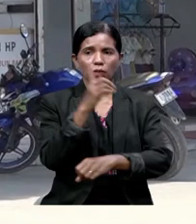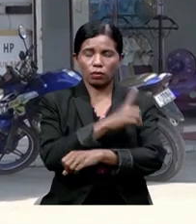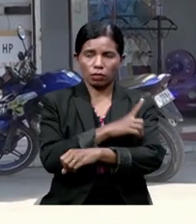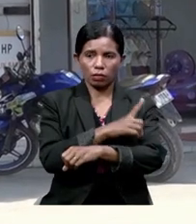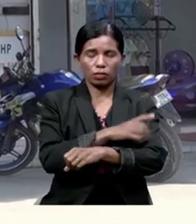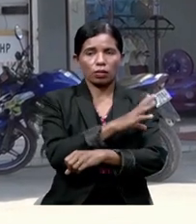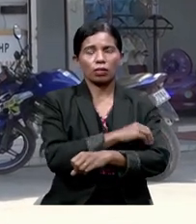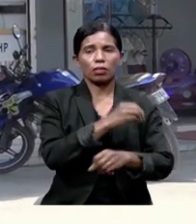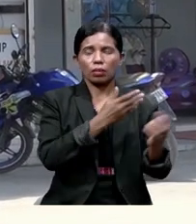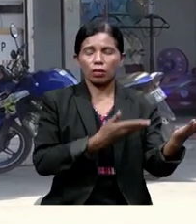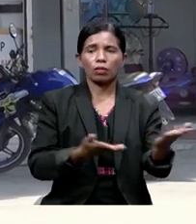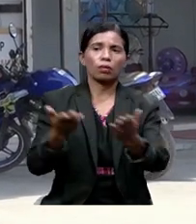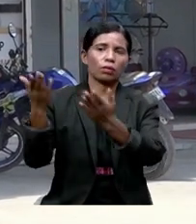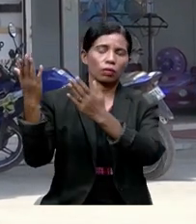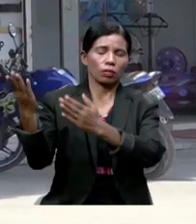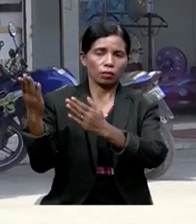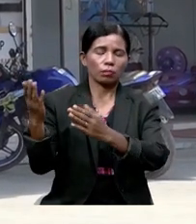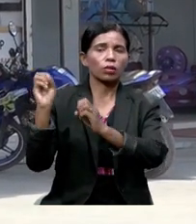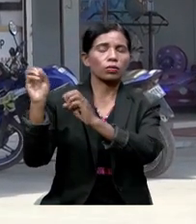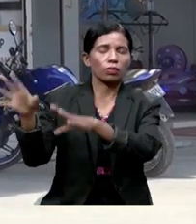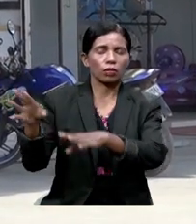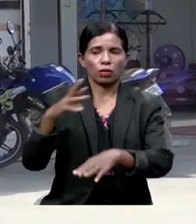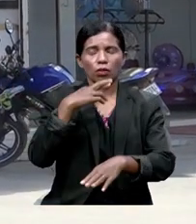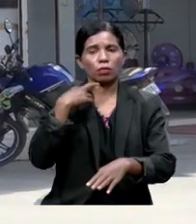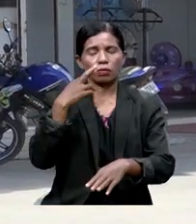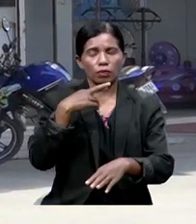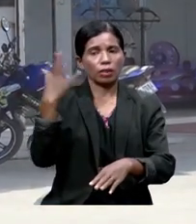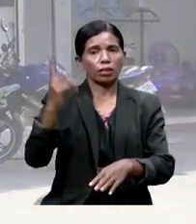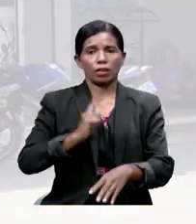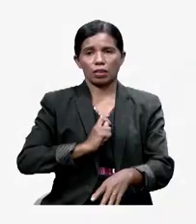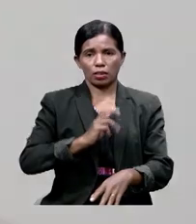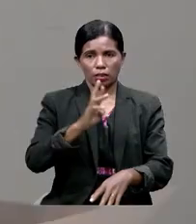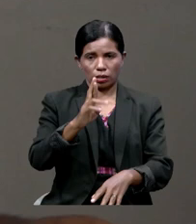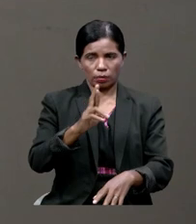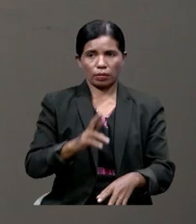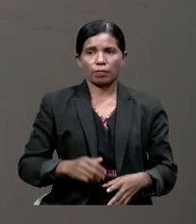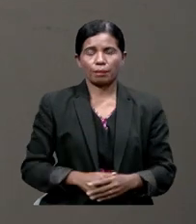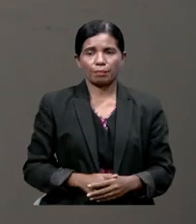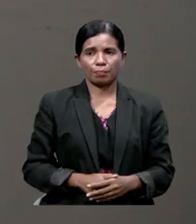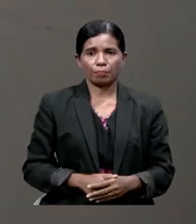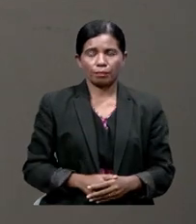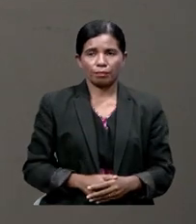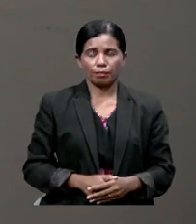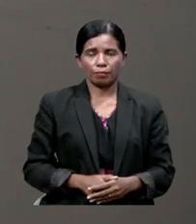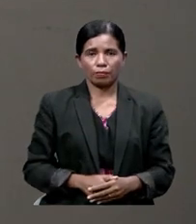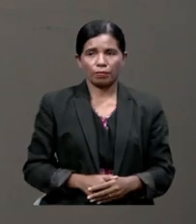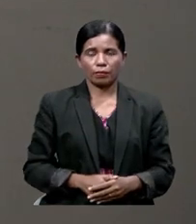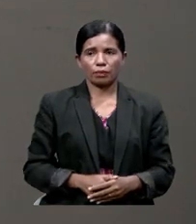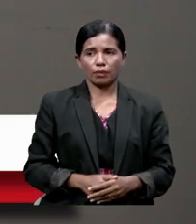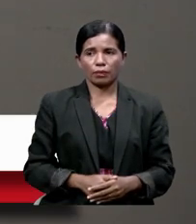hori transporta diretamente ba soe e a lixeira tibar. Tamba será, itinya